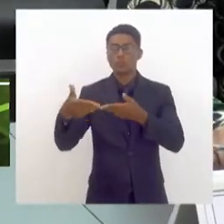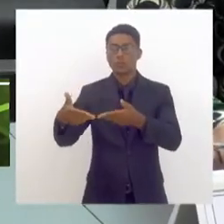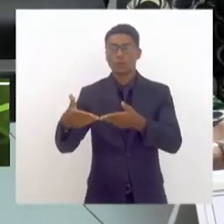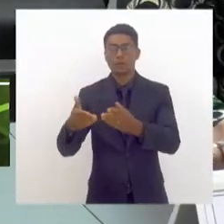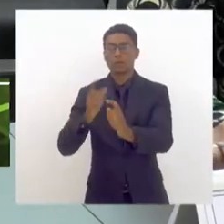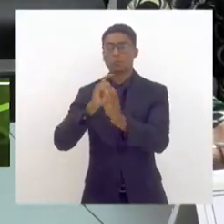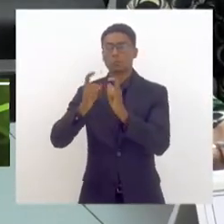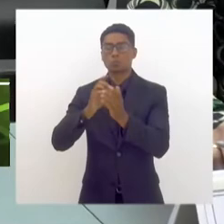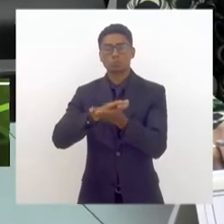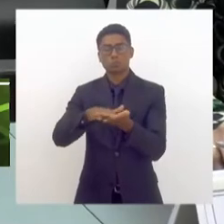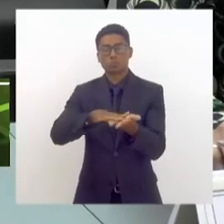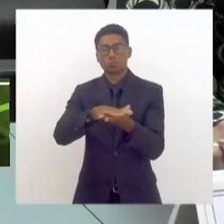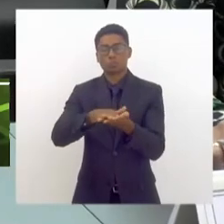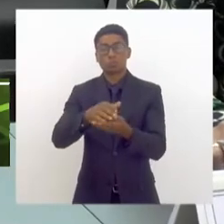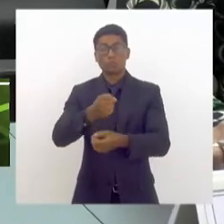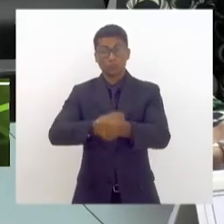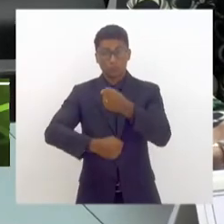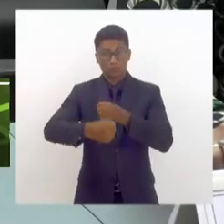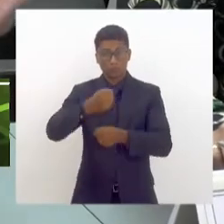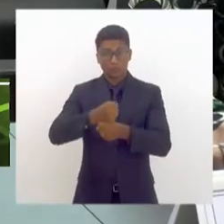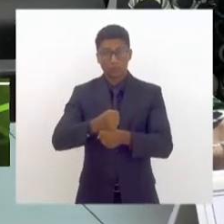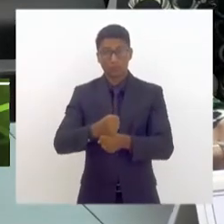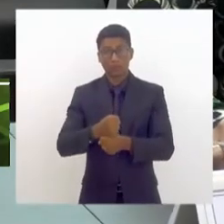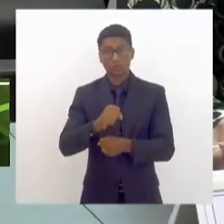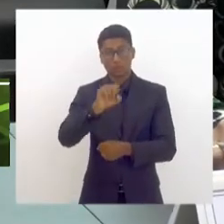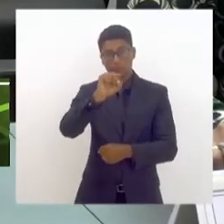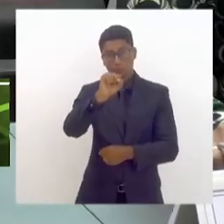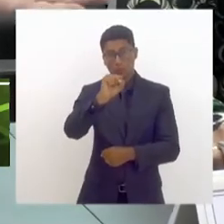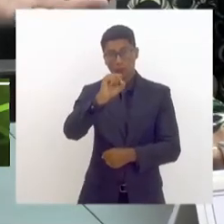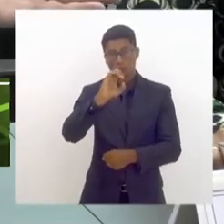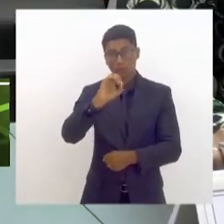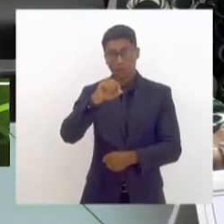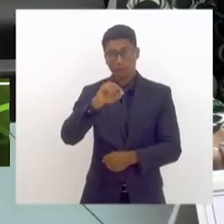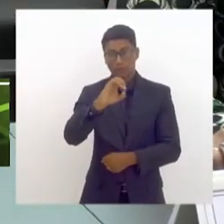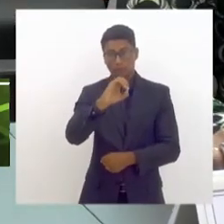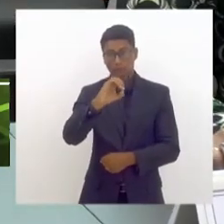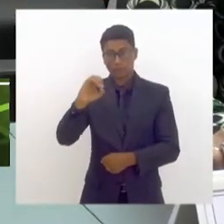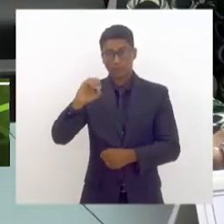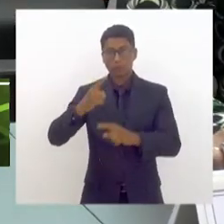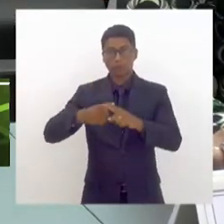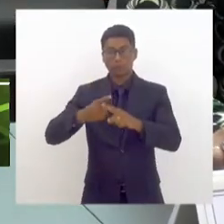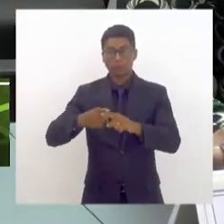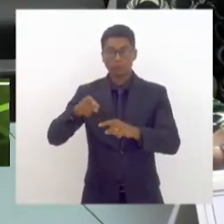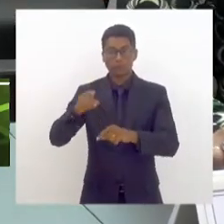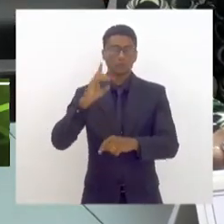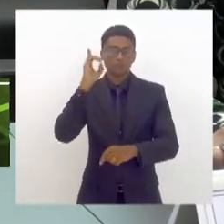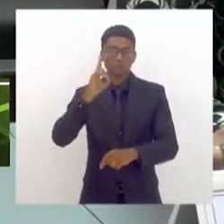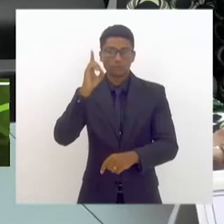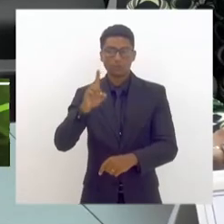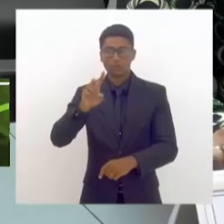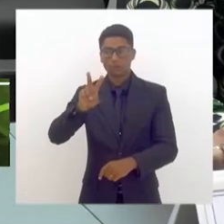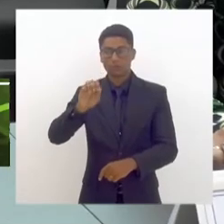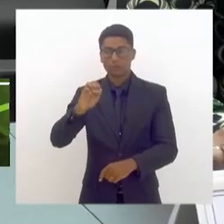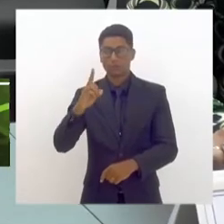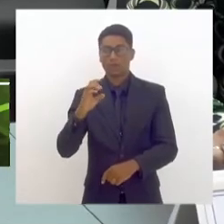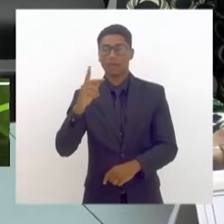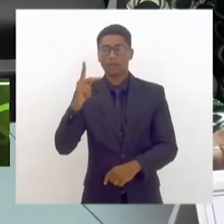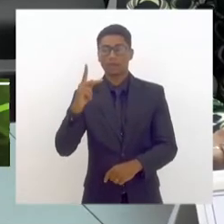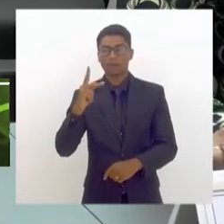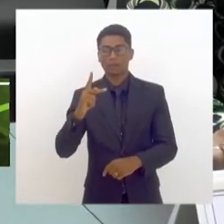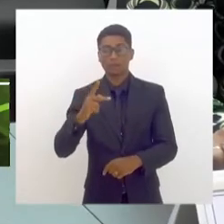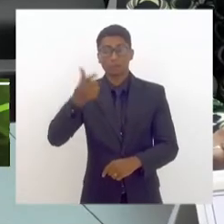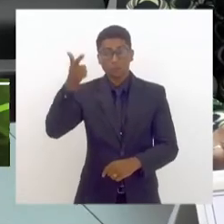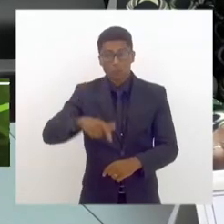Ano passado, nós tivemos uma previsão de 80 mil por iniciativa do deputado Valdec. O Conselho, esse ano, novamente, não foi chamado para